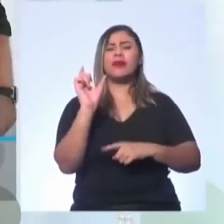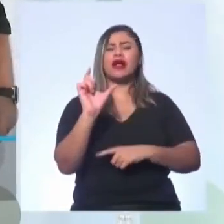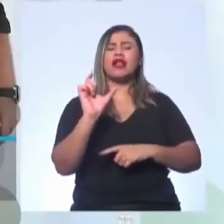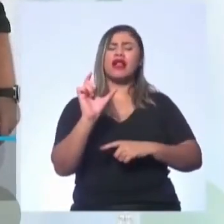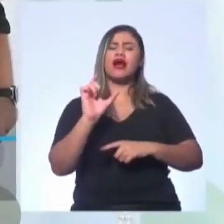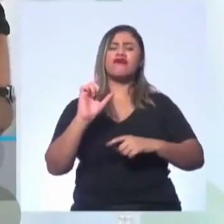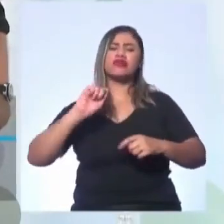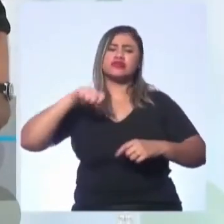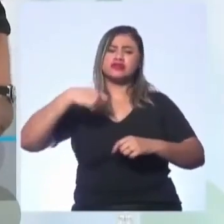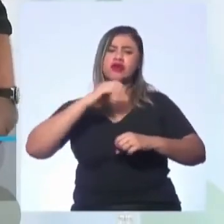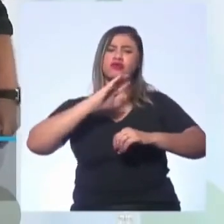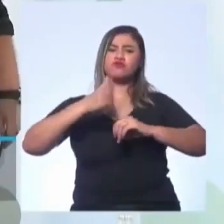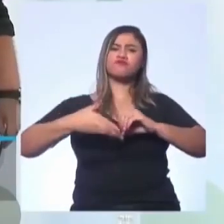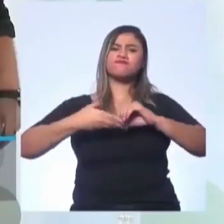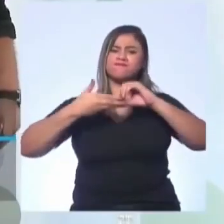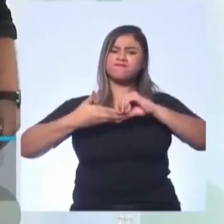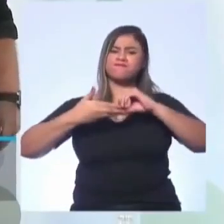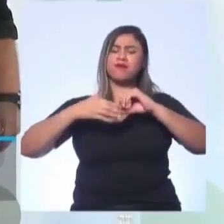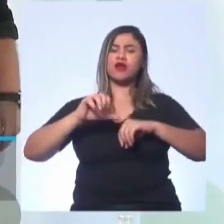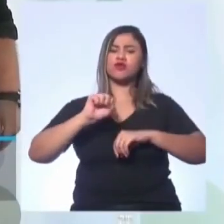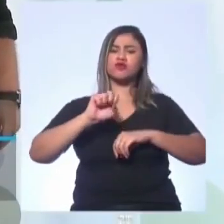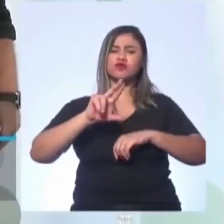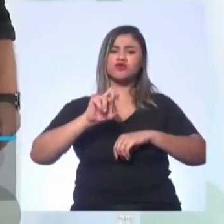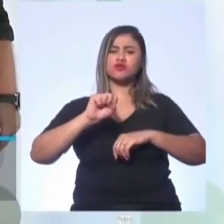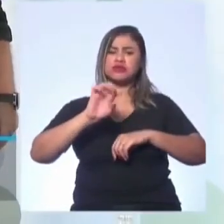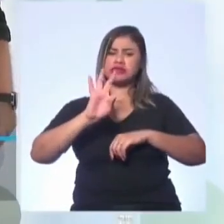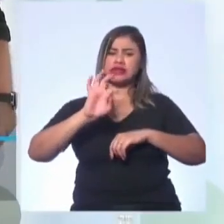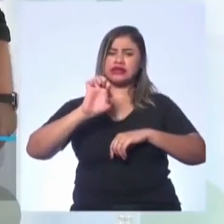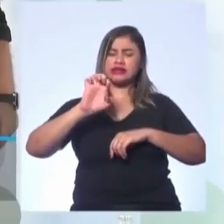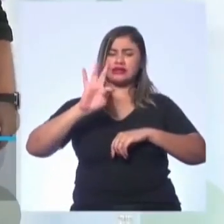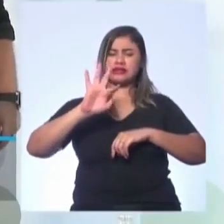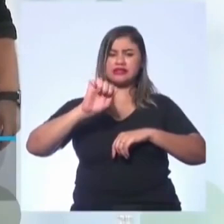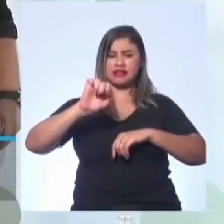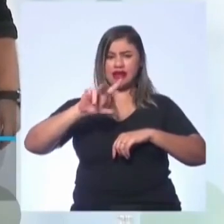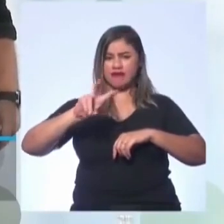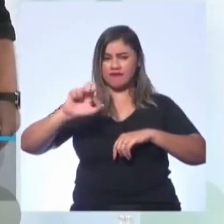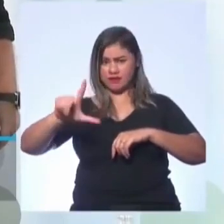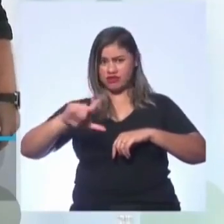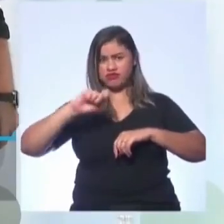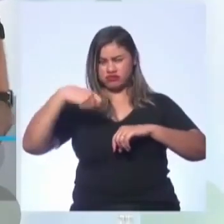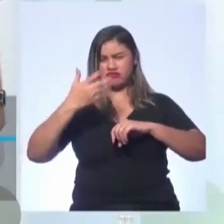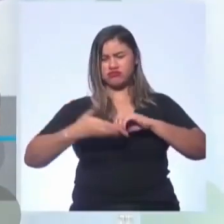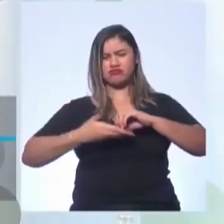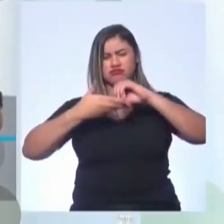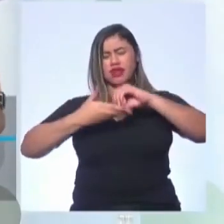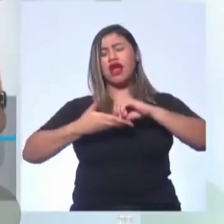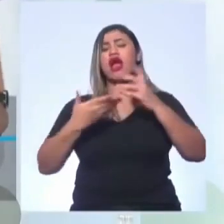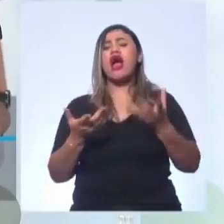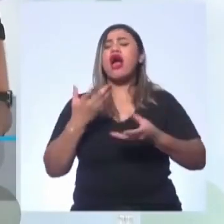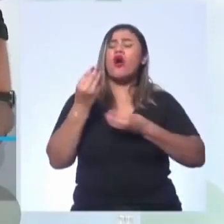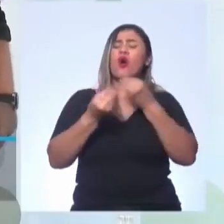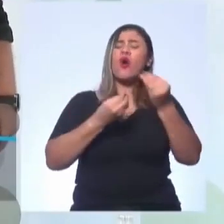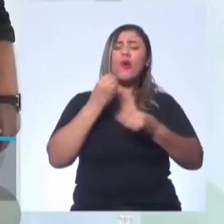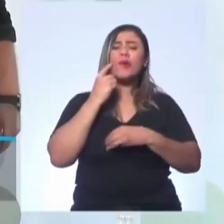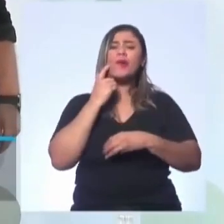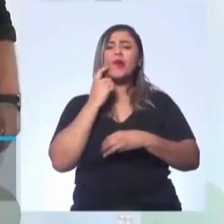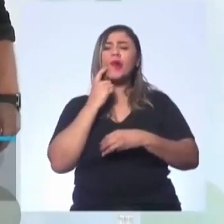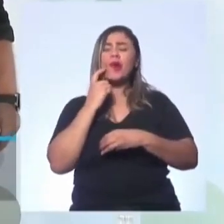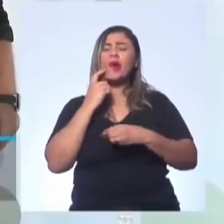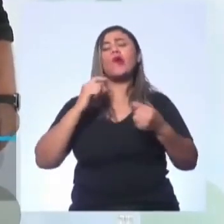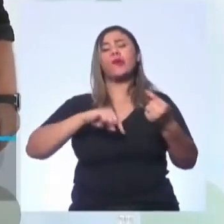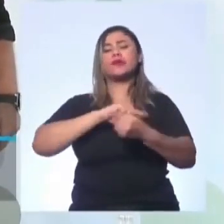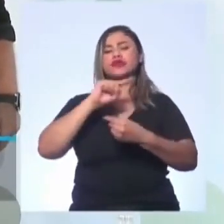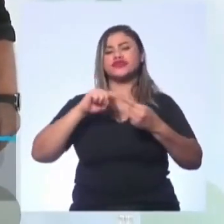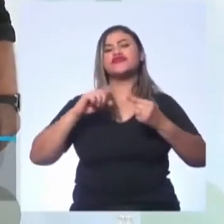sustentabilidade, ela roda aí no mundo todo, né? Então o objetivo de todo mundo é ter, né, aumento